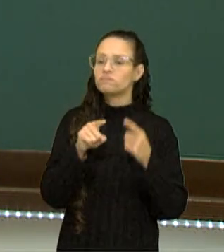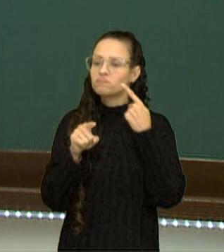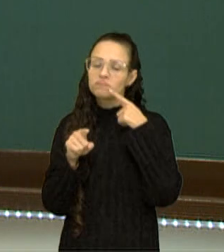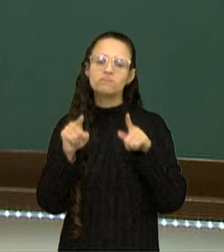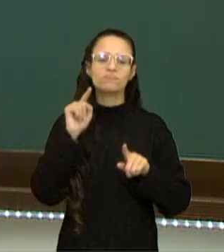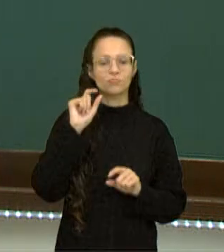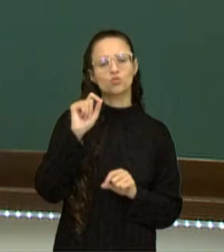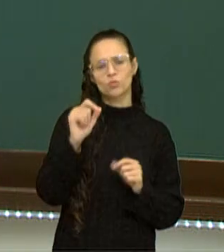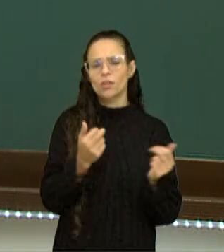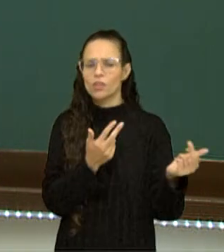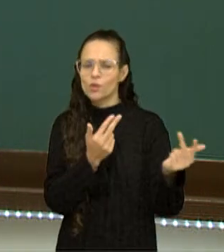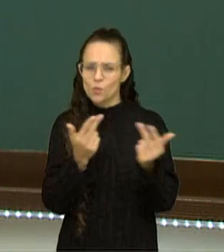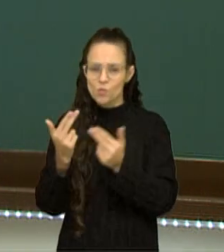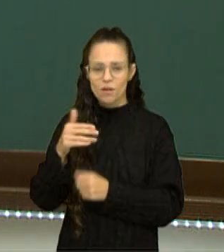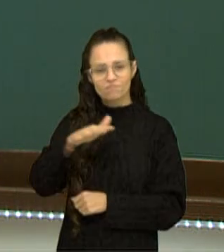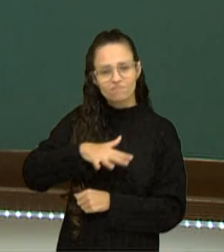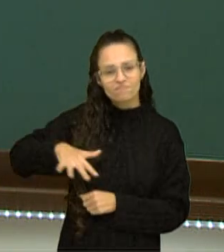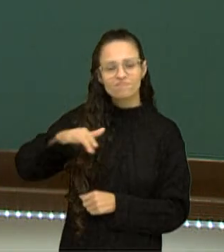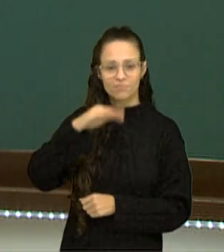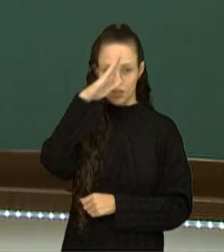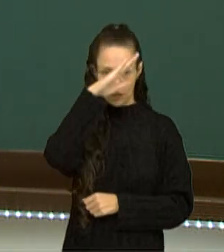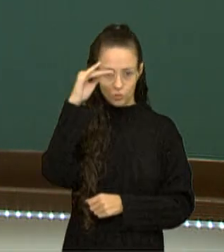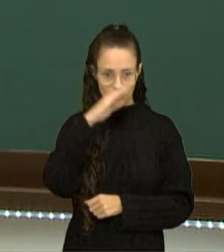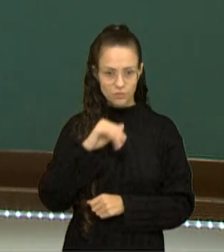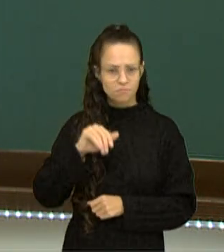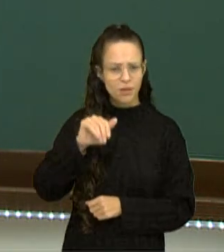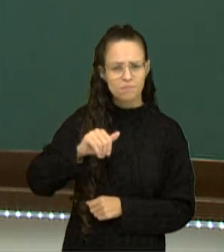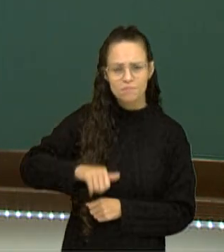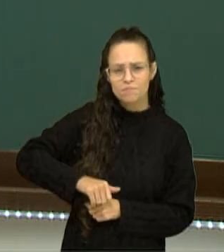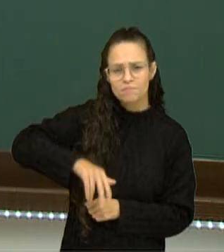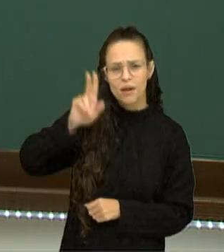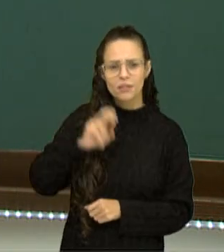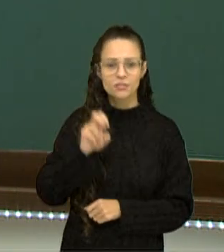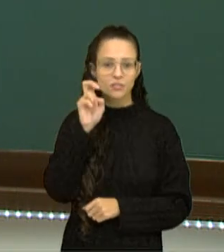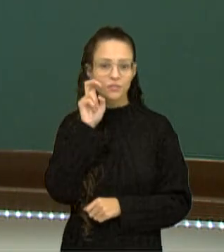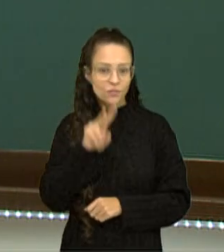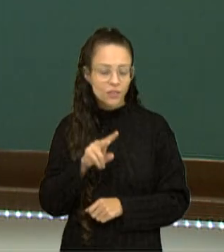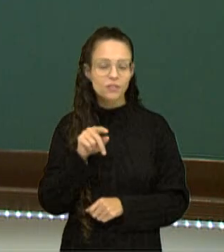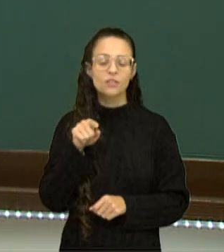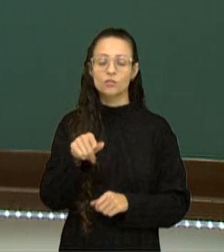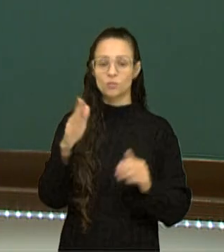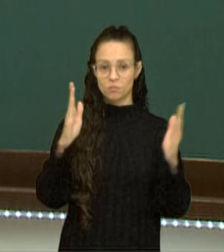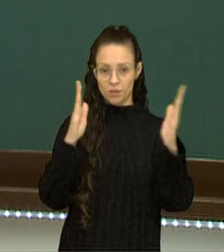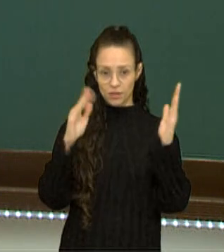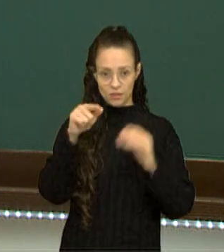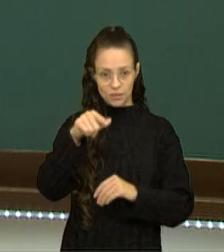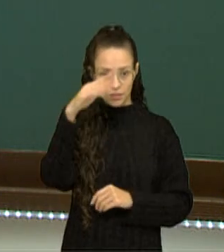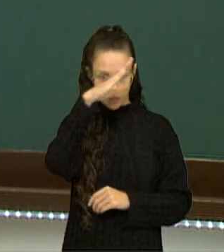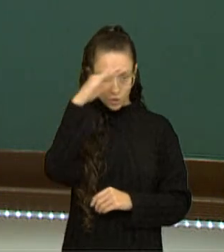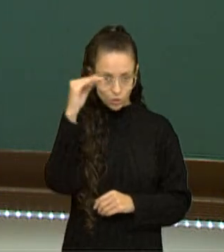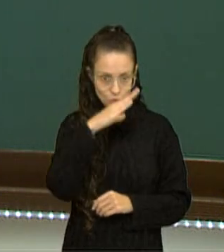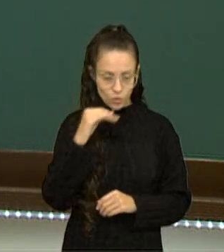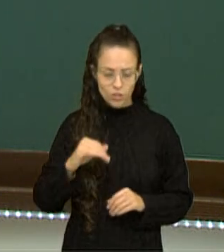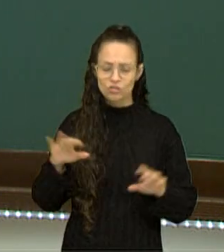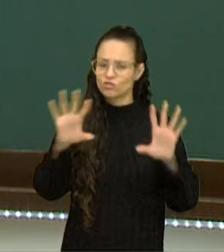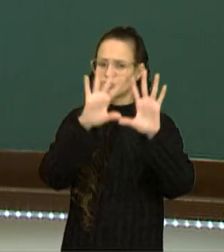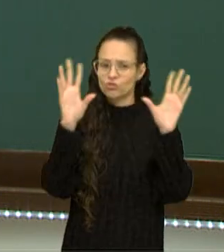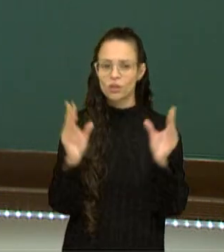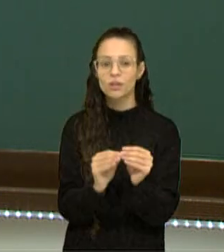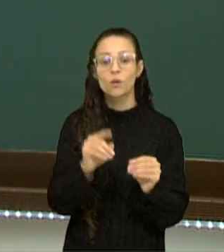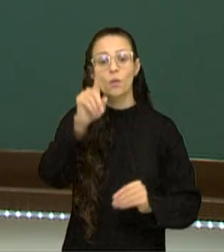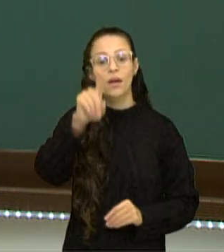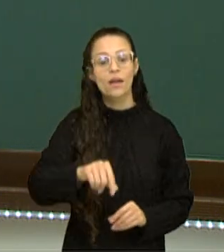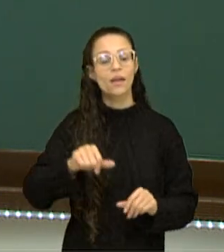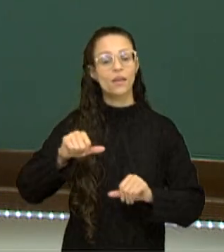comum entre os adolescentes. Mas o que a gente mais vê na adolescência, na realidade, né, que é geral, são